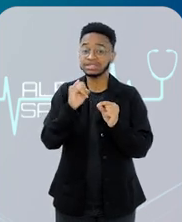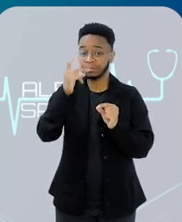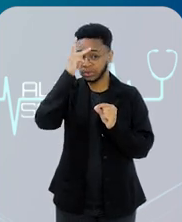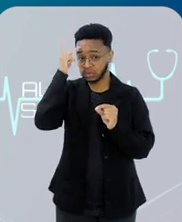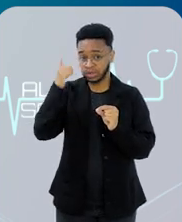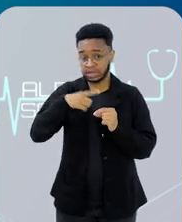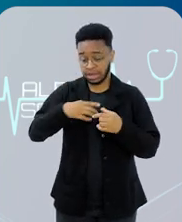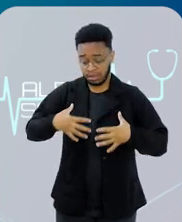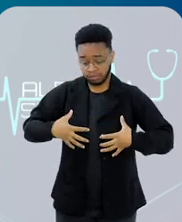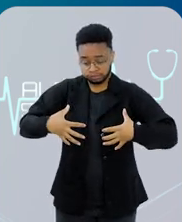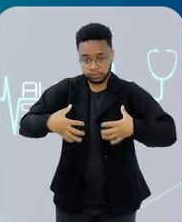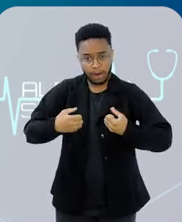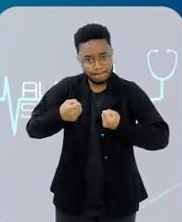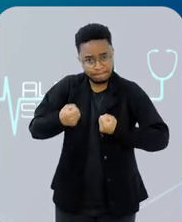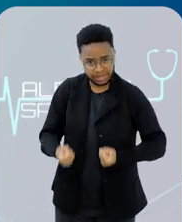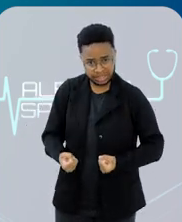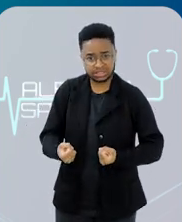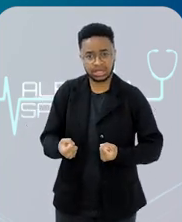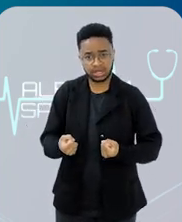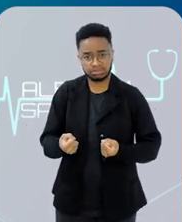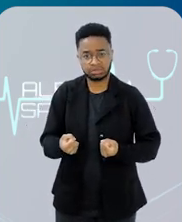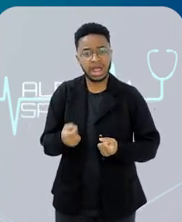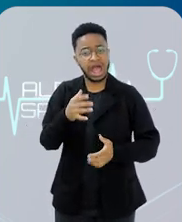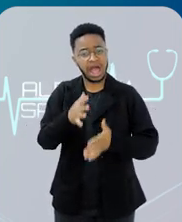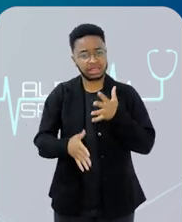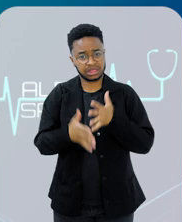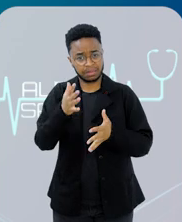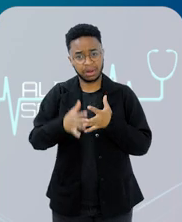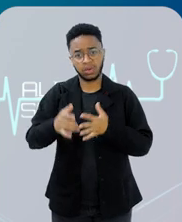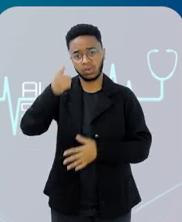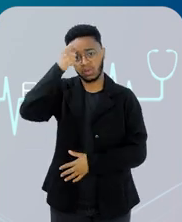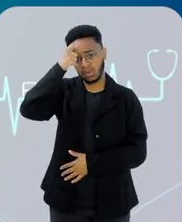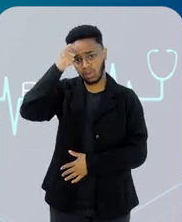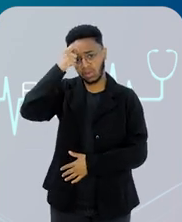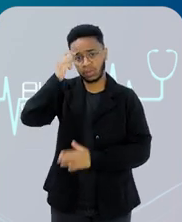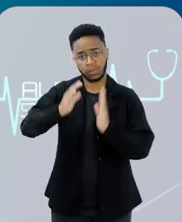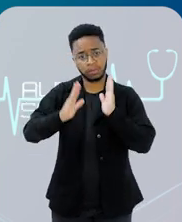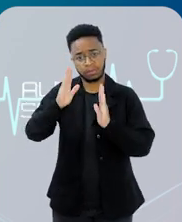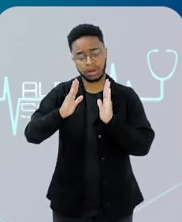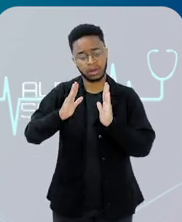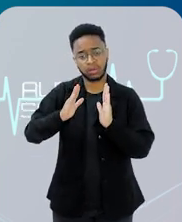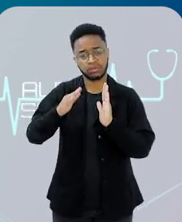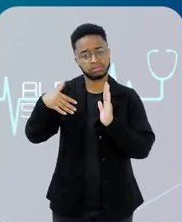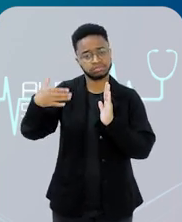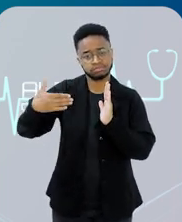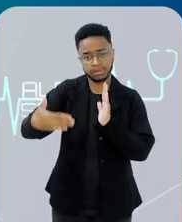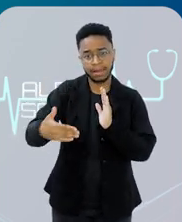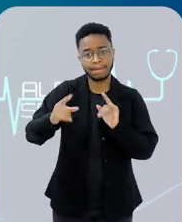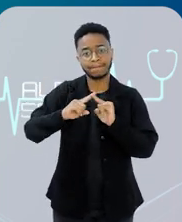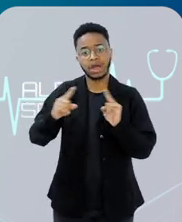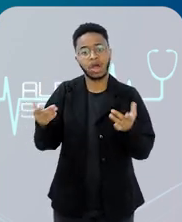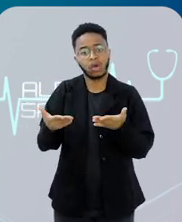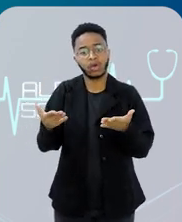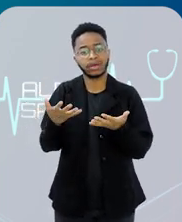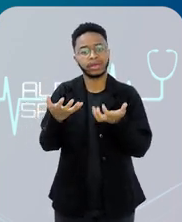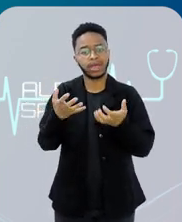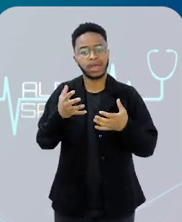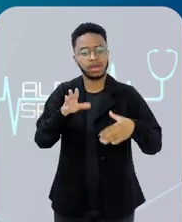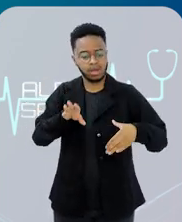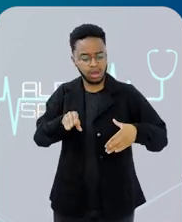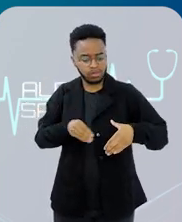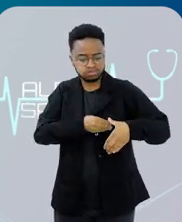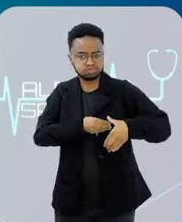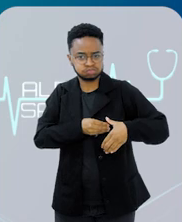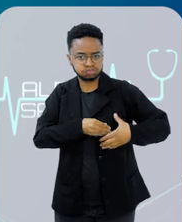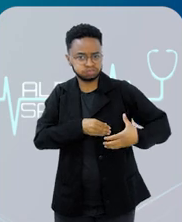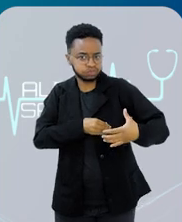carregou um peso de uma mama volumosa que atrapalhou psicologicamente ela durante bastante tempo, ela querer colocar uma